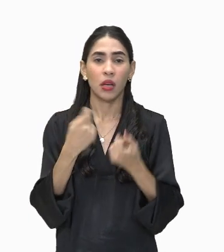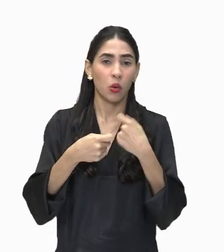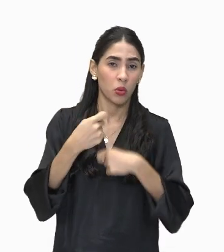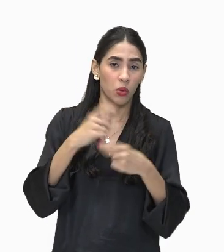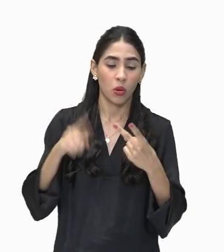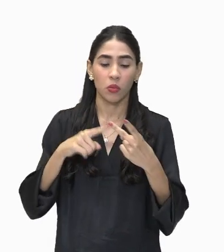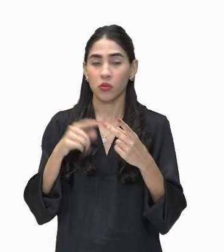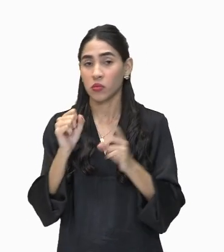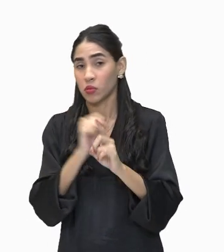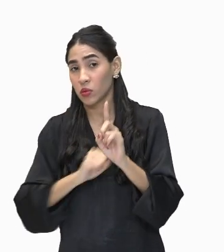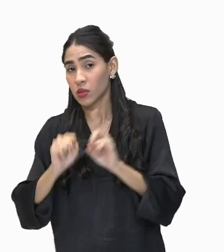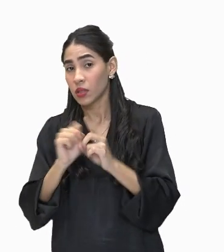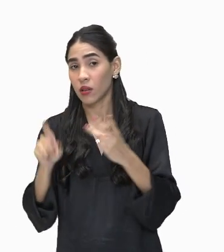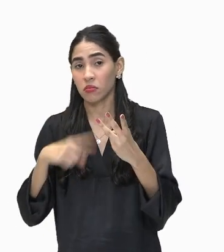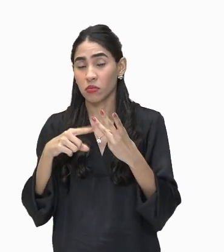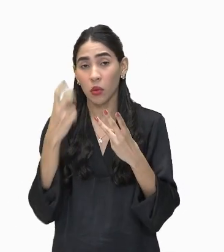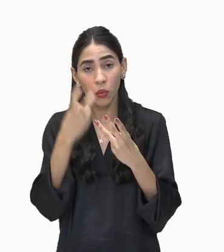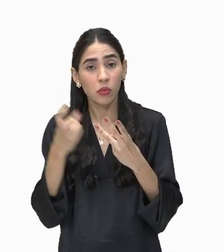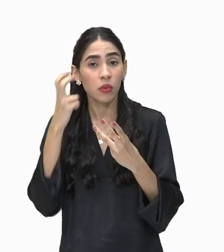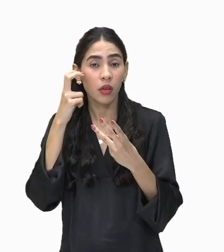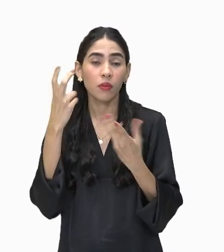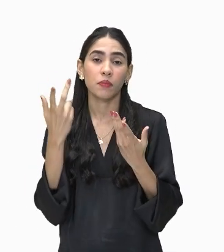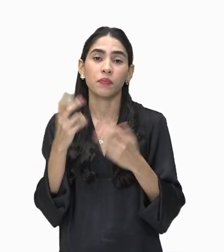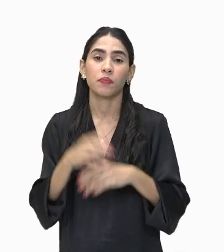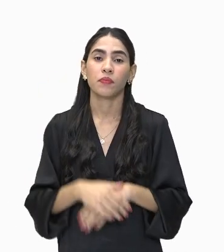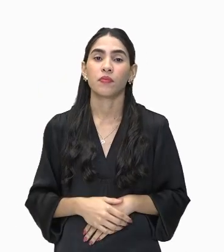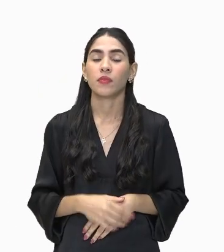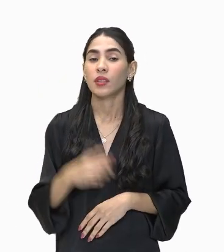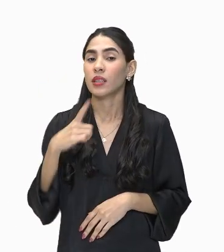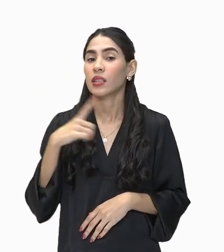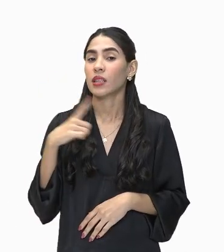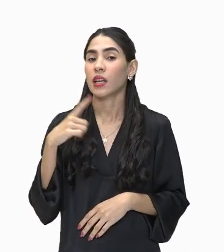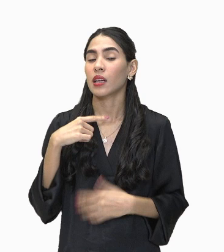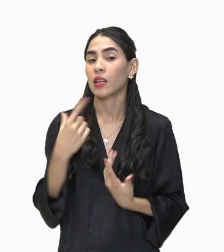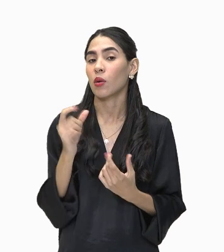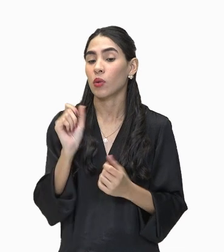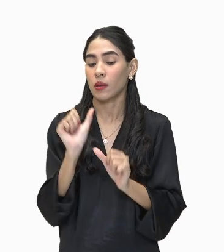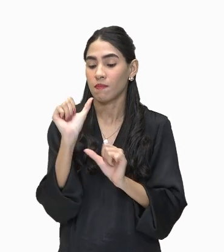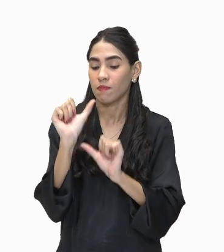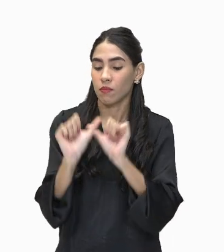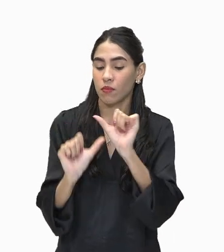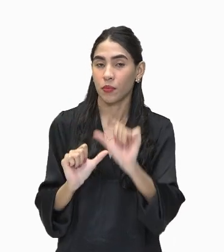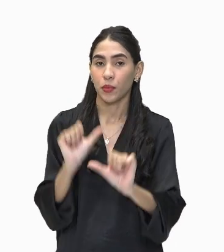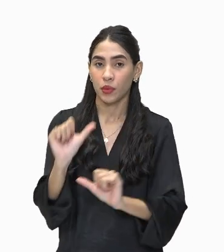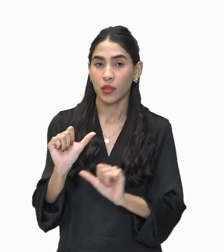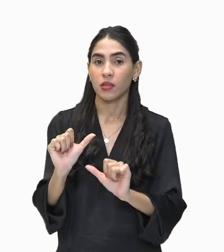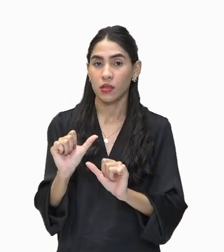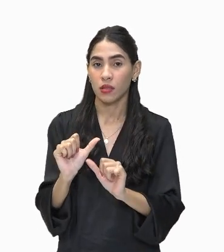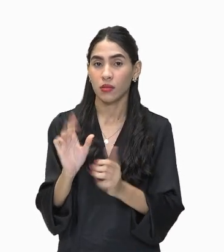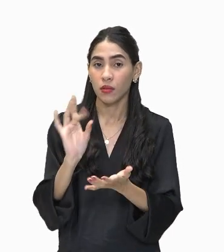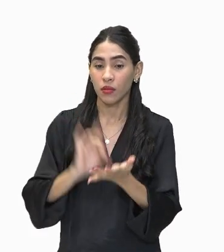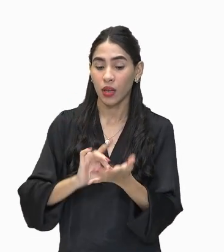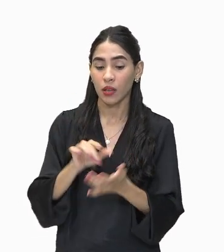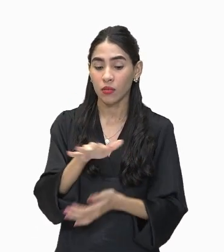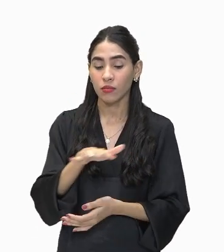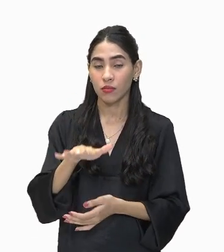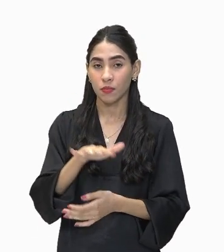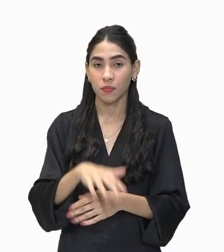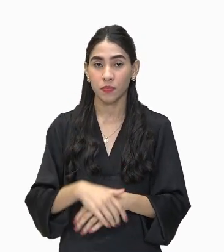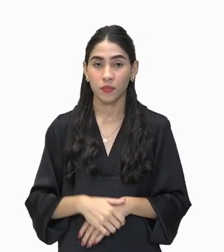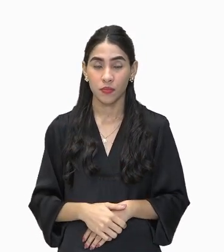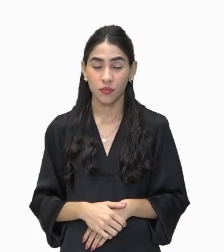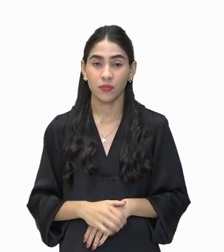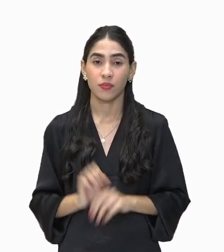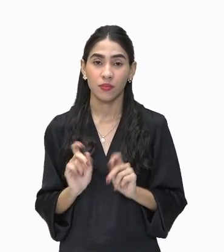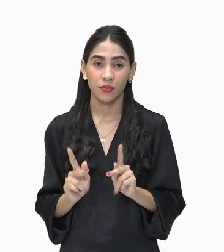ou social, cultural, e que busca a mudança dessa realidade, certo? Muito